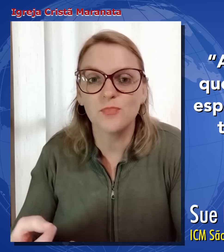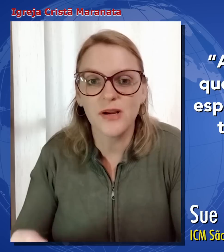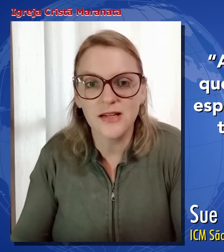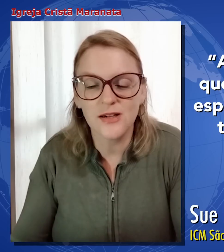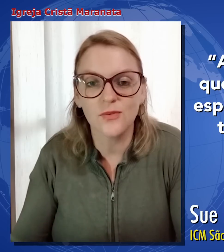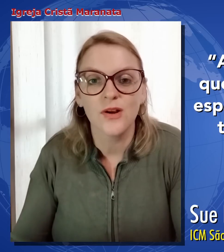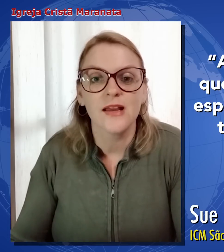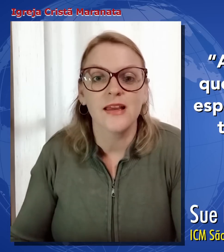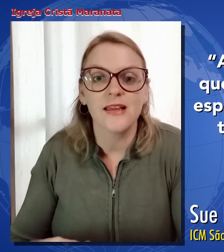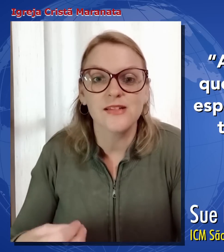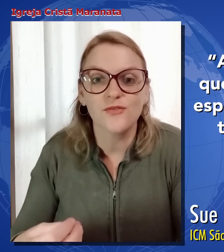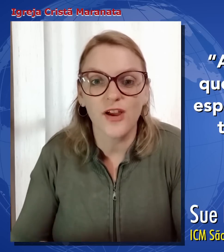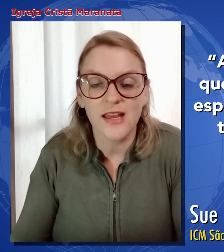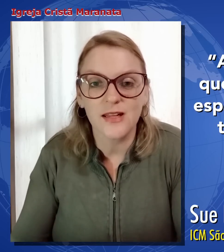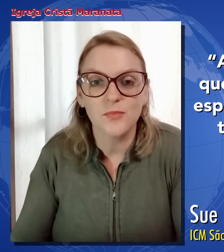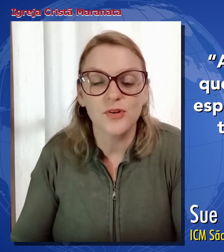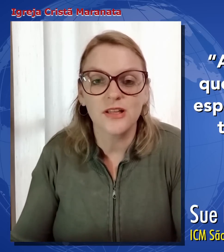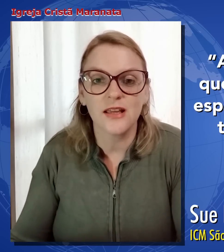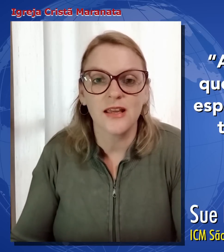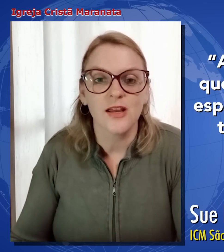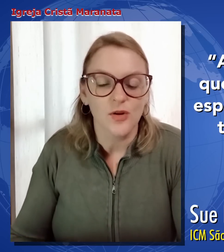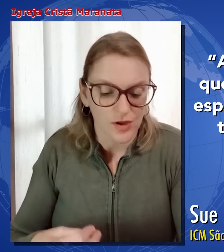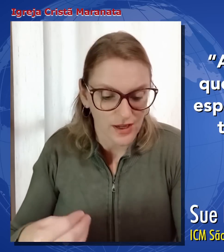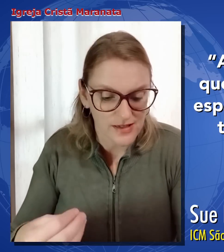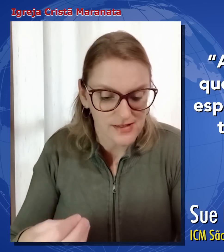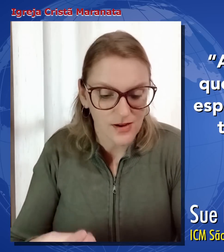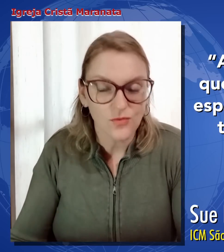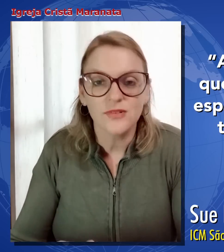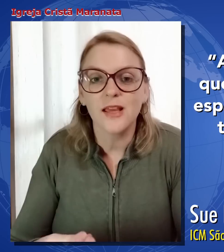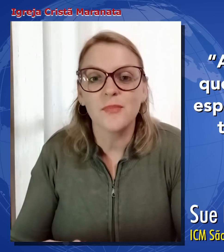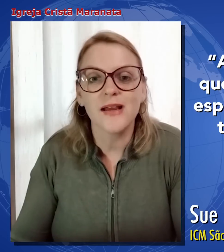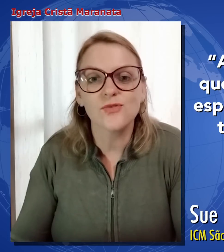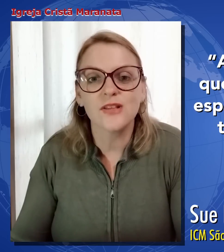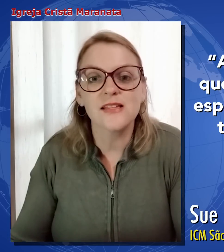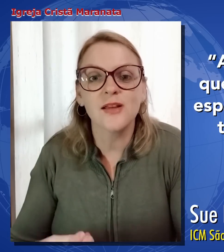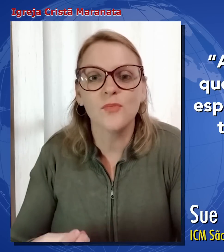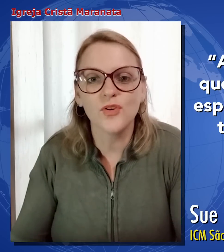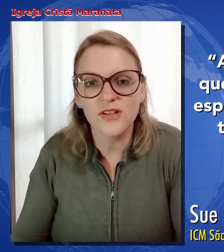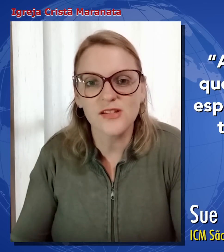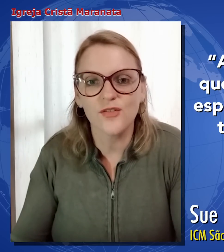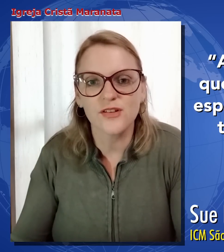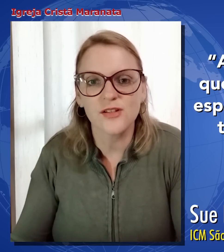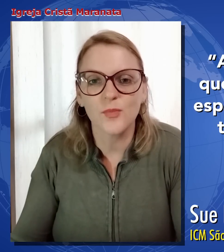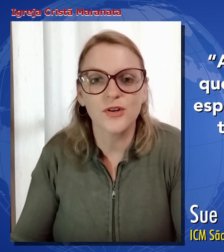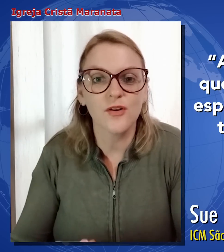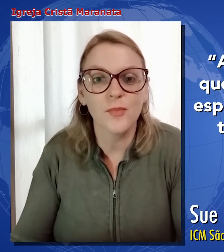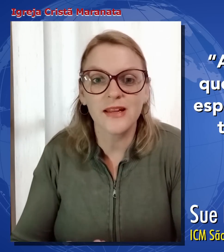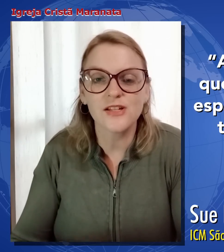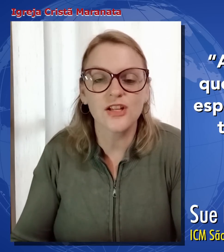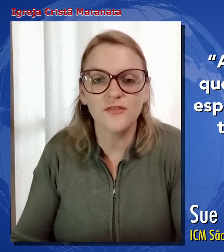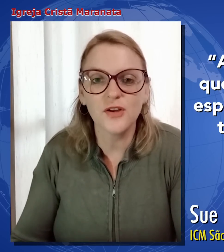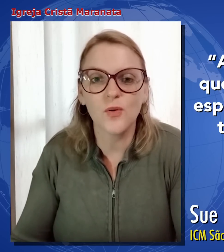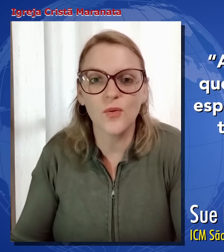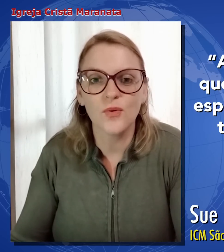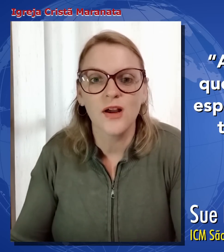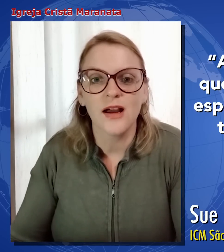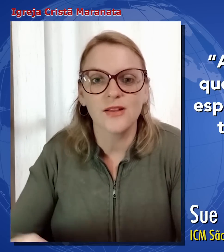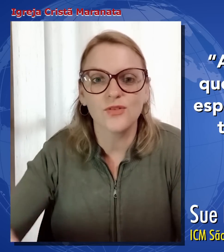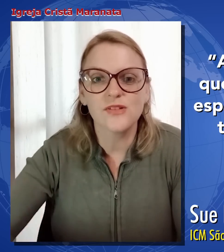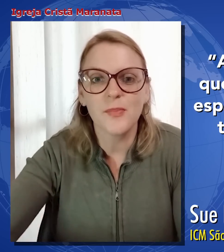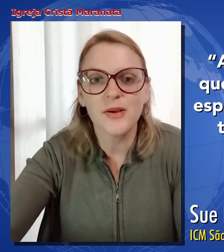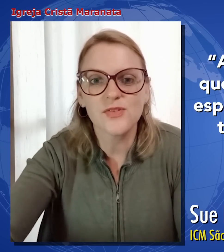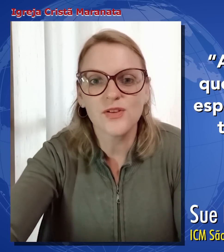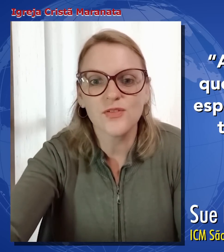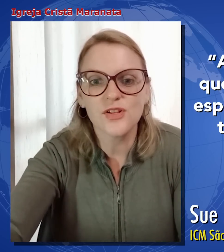guardas espancam, eles ferem, porque eles não têm mais o testemunho da salvação, porque é uma igreja que ficou.